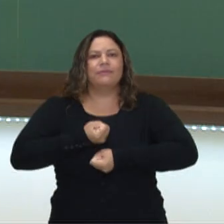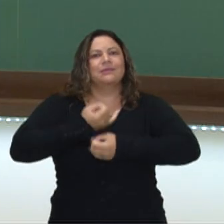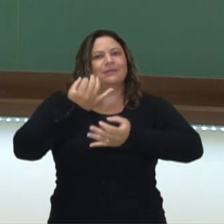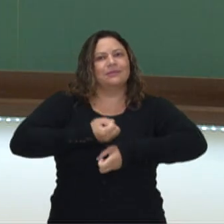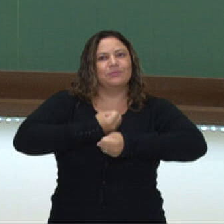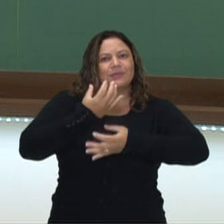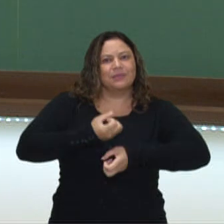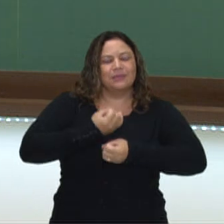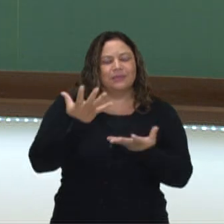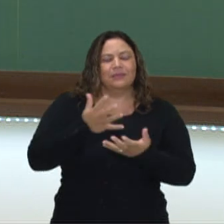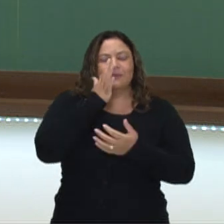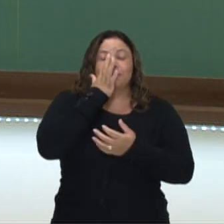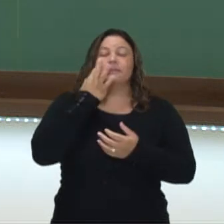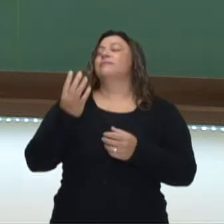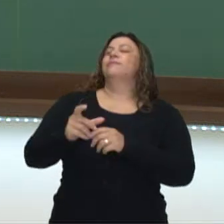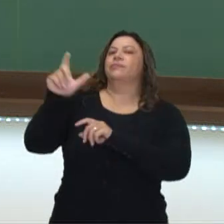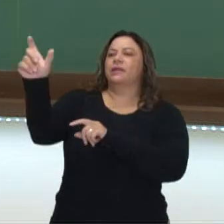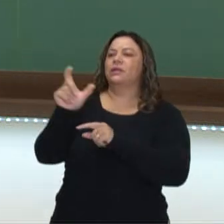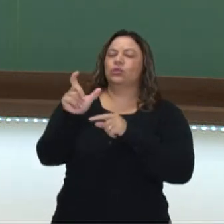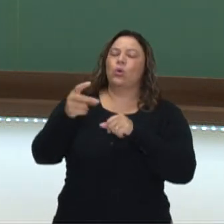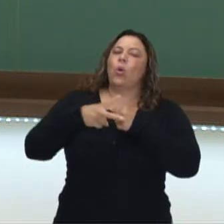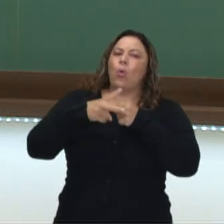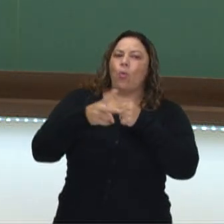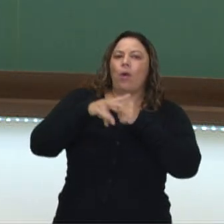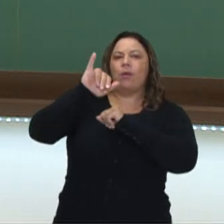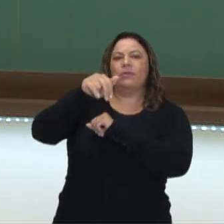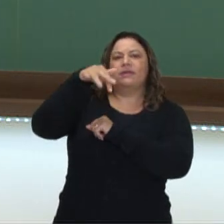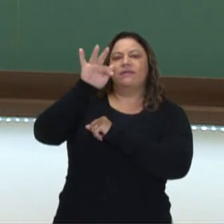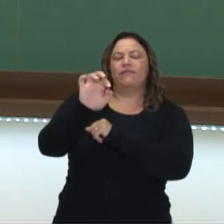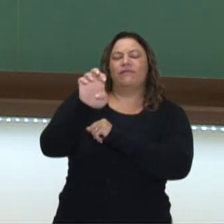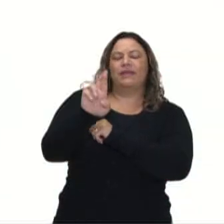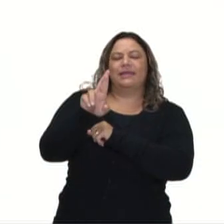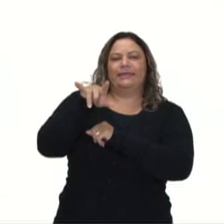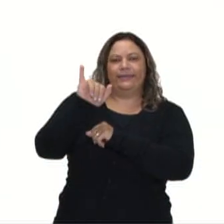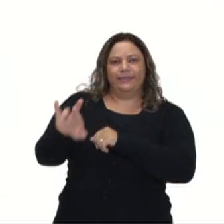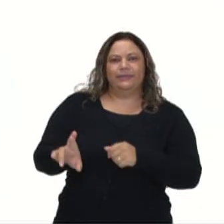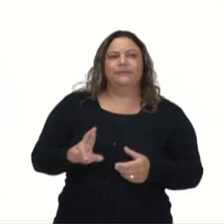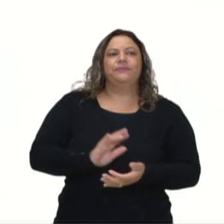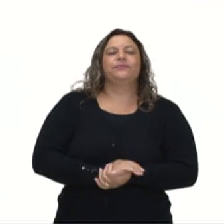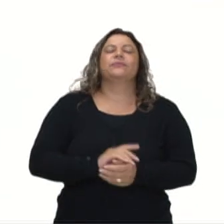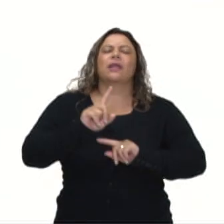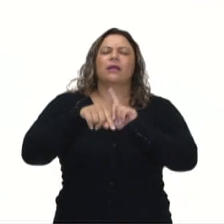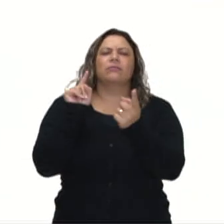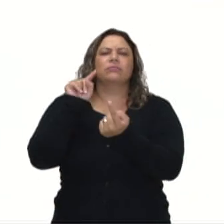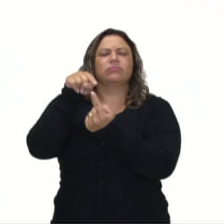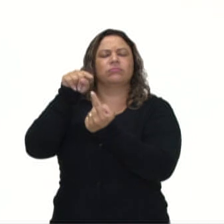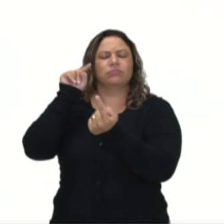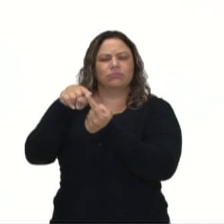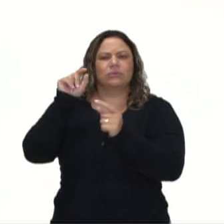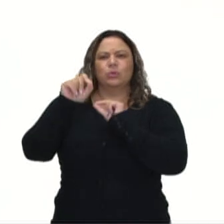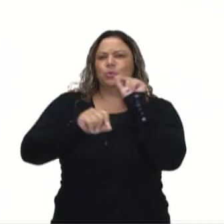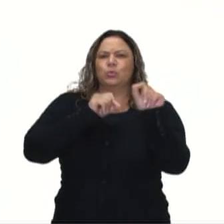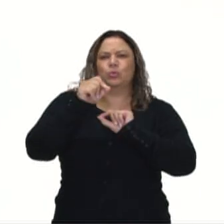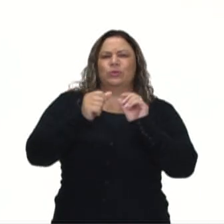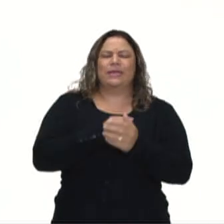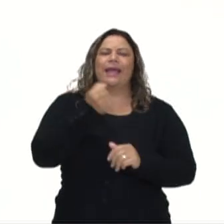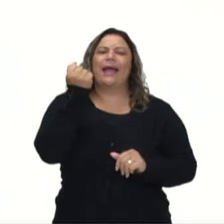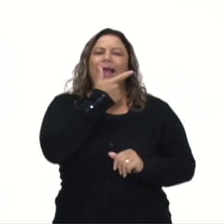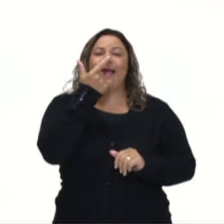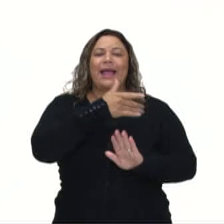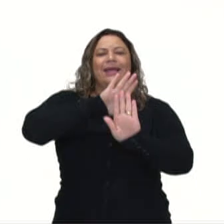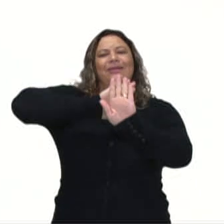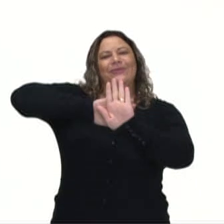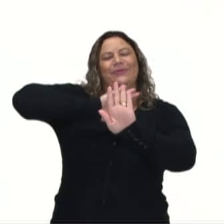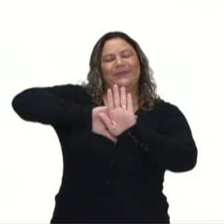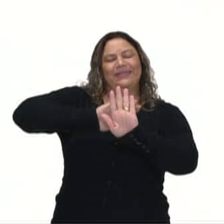verbo inferir, ele é mais do que ler. E, finalmente, identificar efeitos de ironia e de humor presente numa